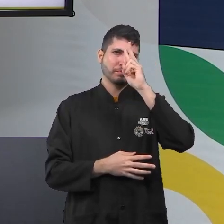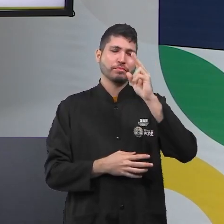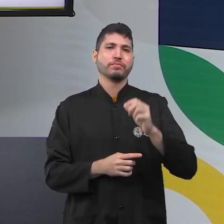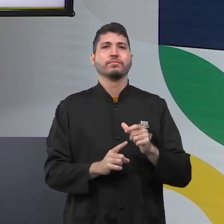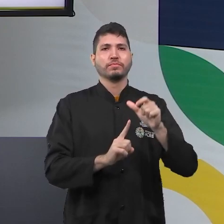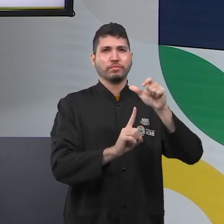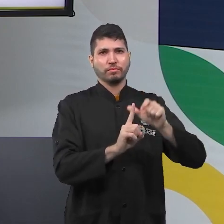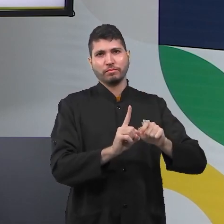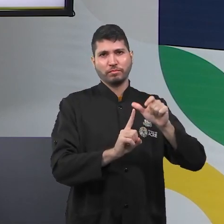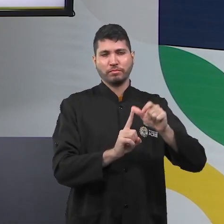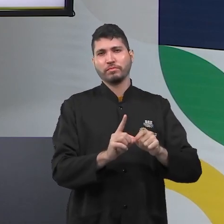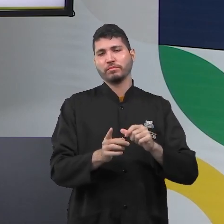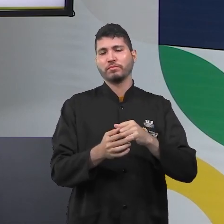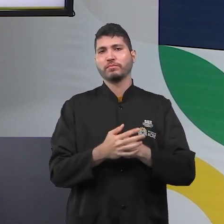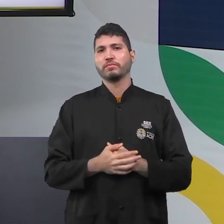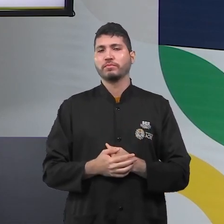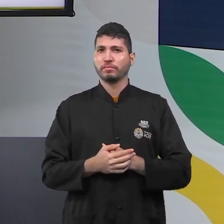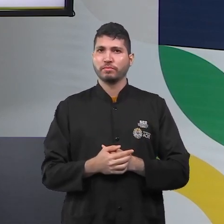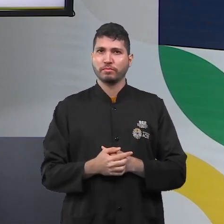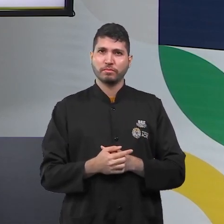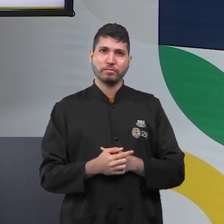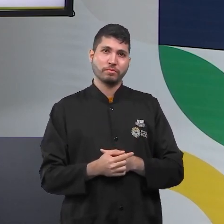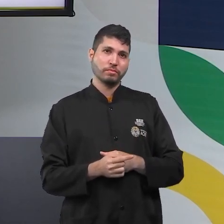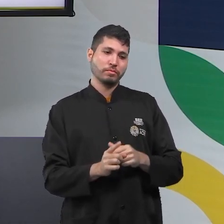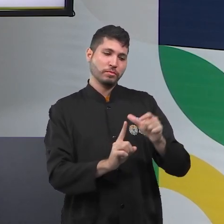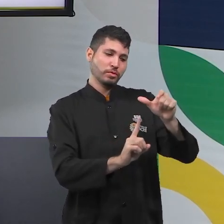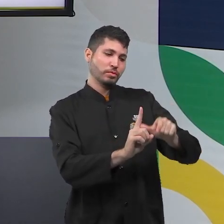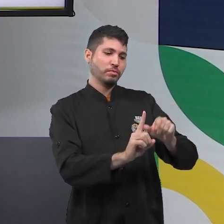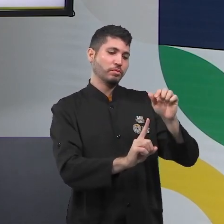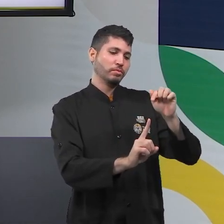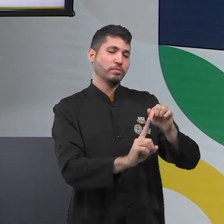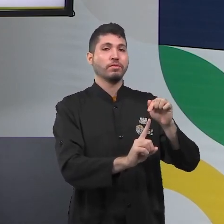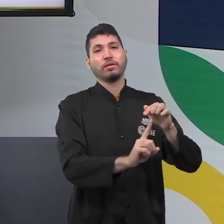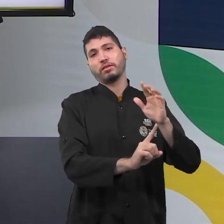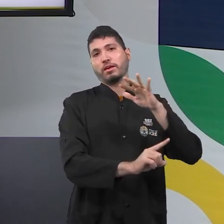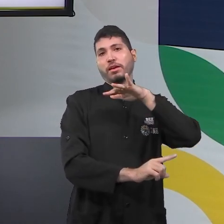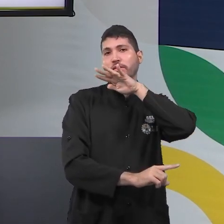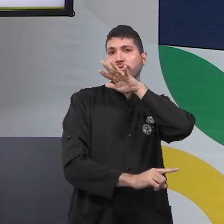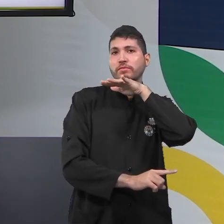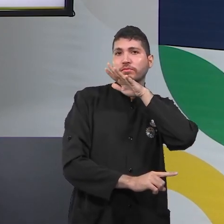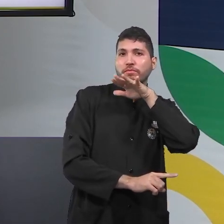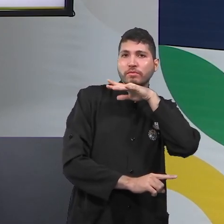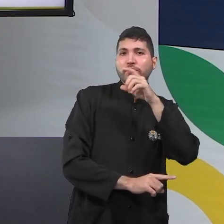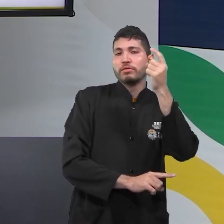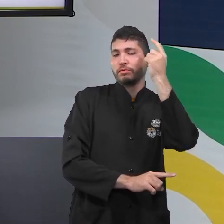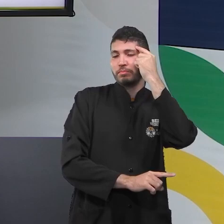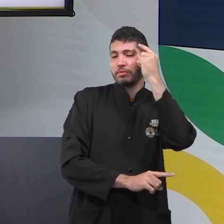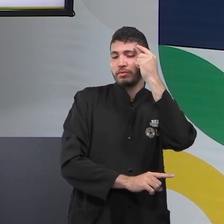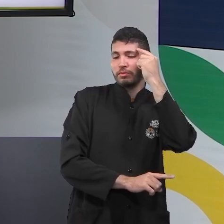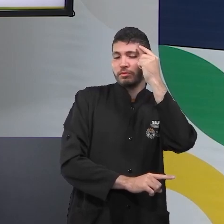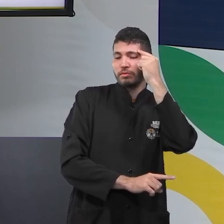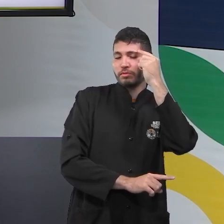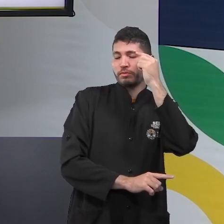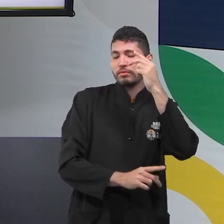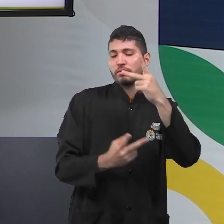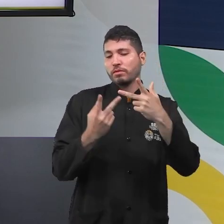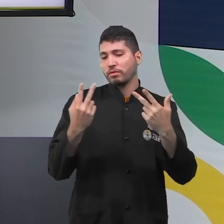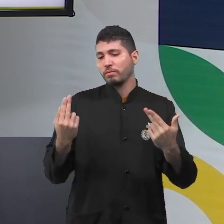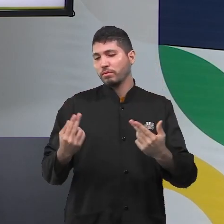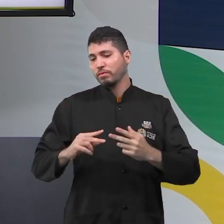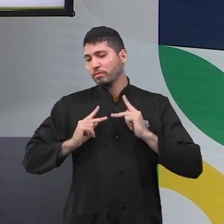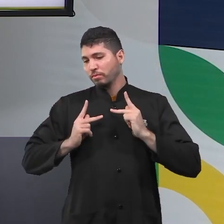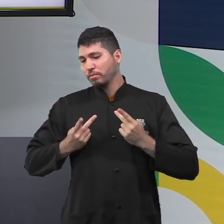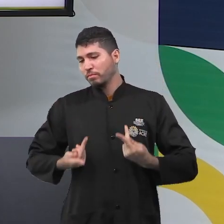os personagens, só que os personagens não são pessoas, são os animais, e eles pensam, agem como se pessoas